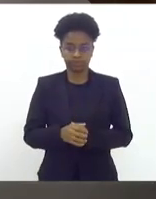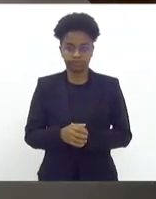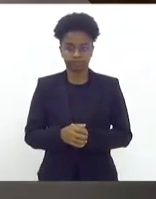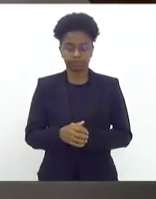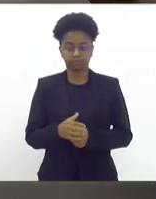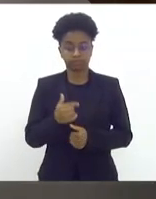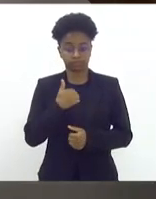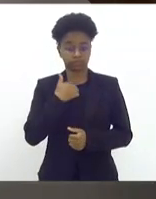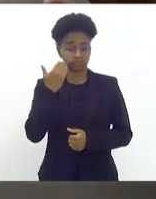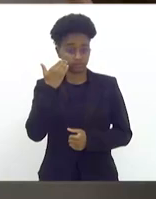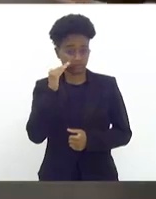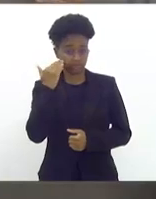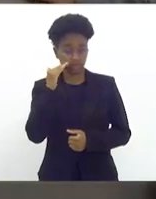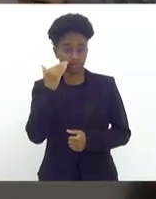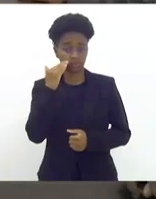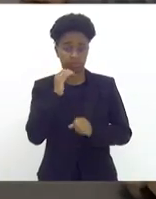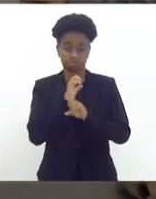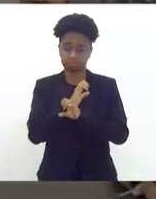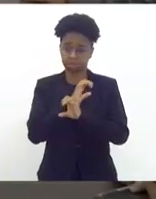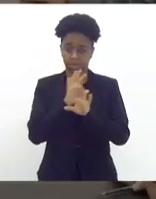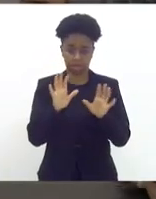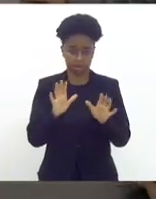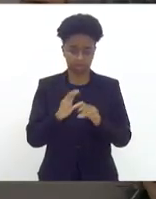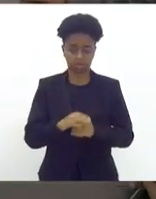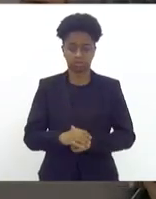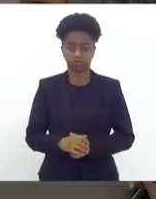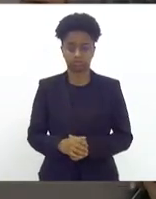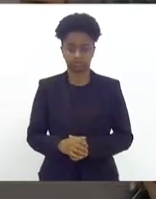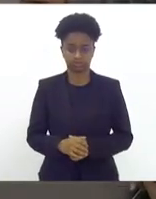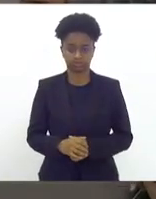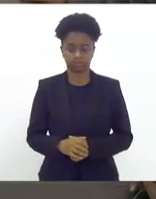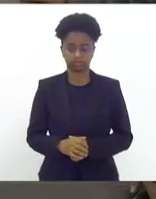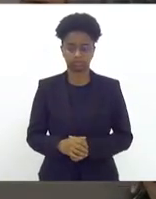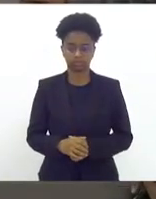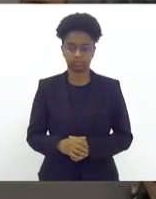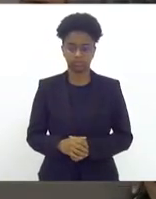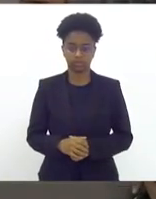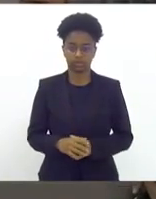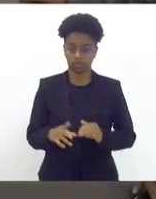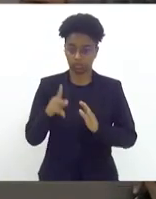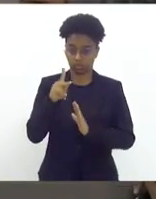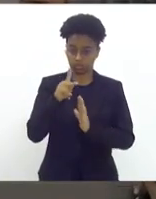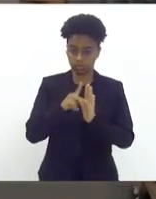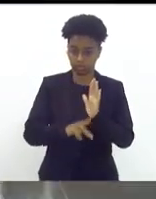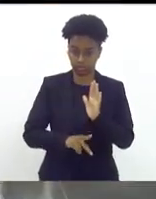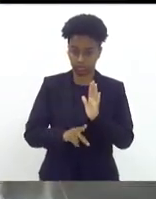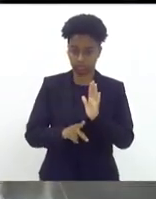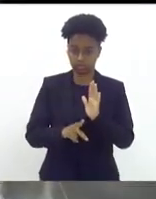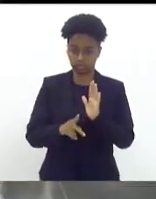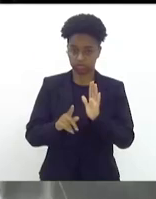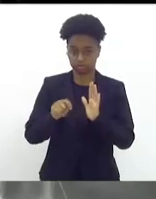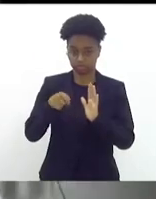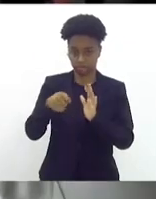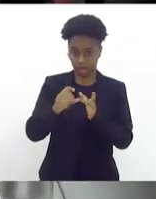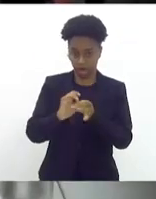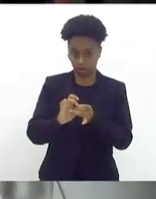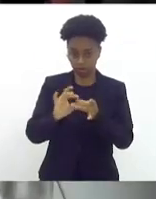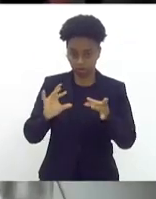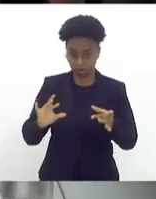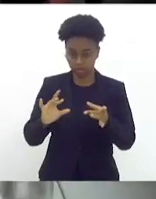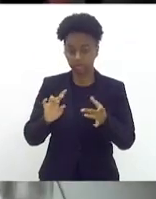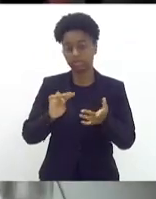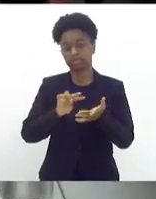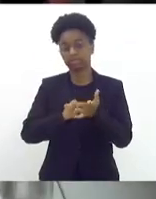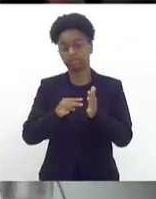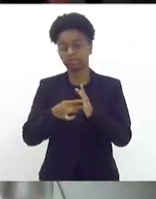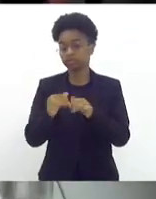consigo entender claramente que os projetos autorizativos são